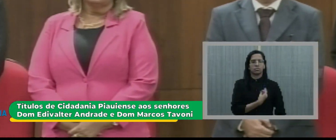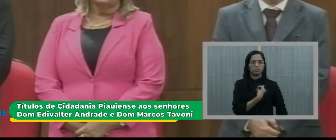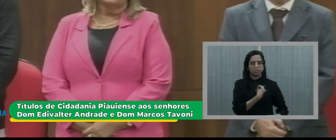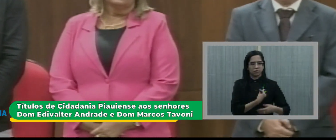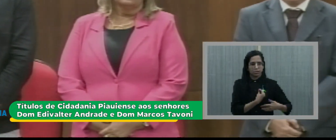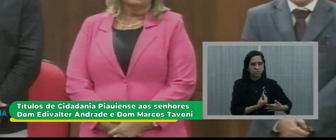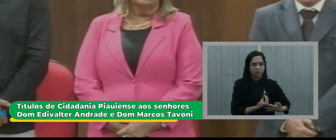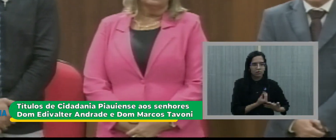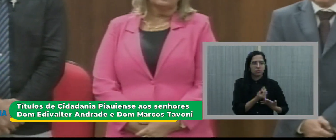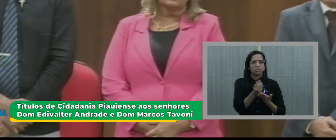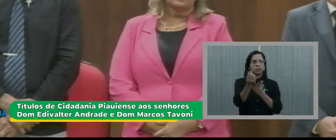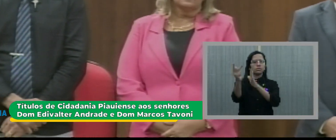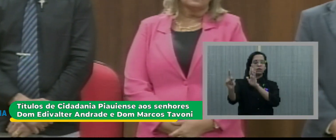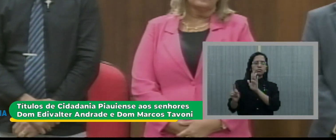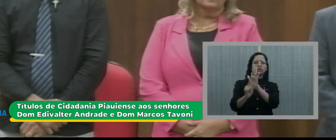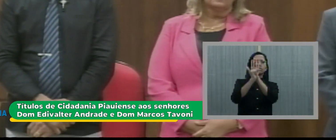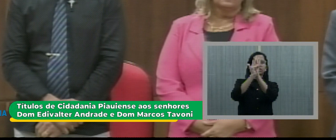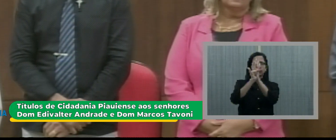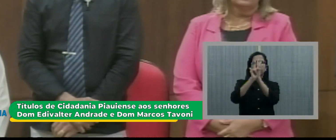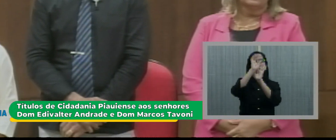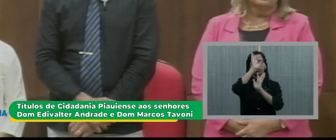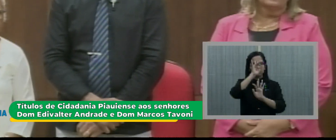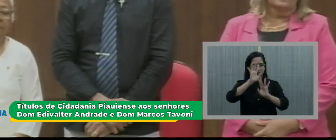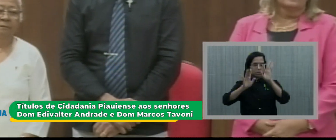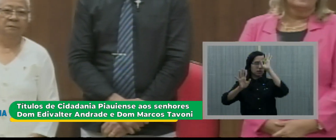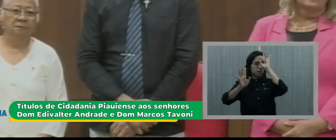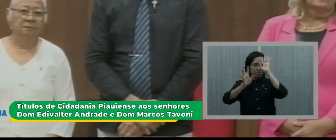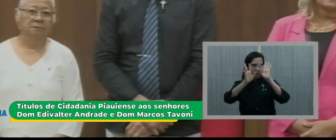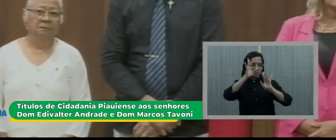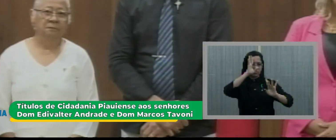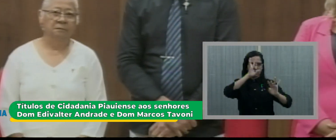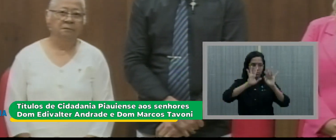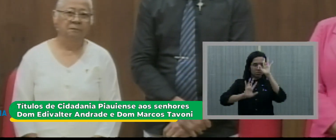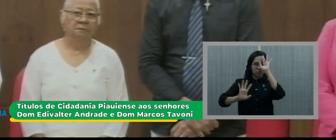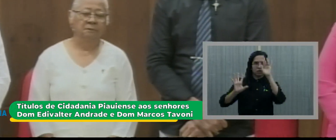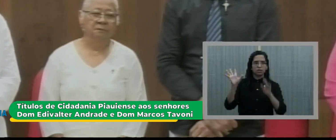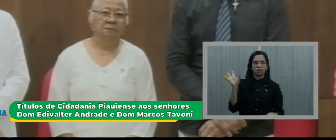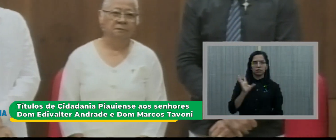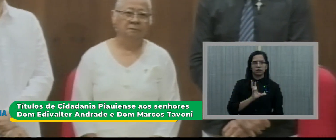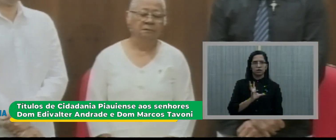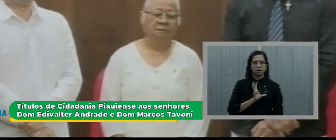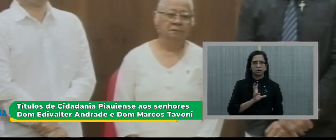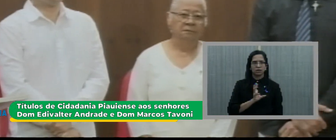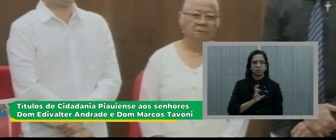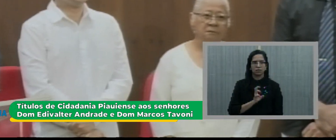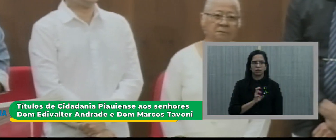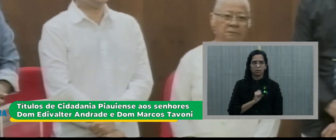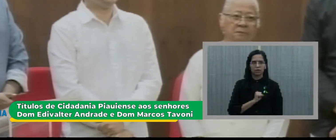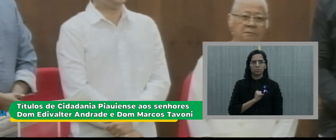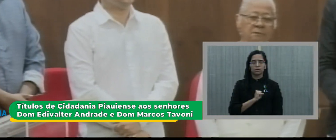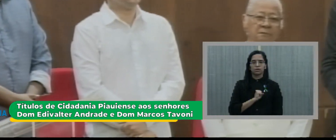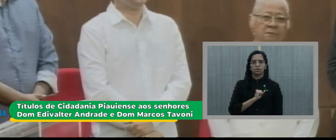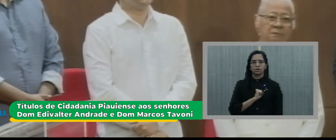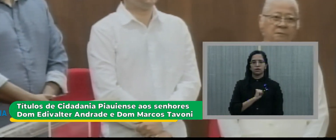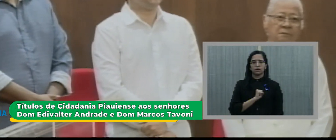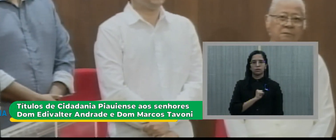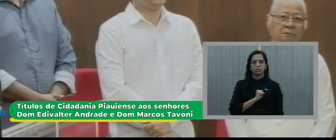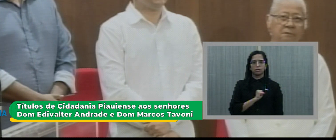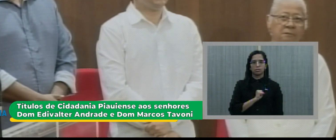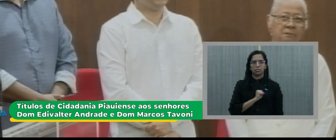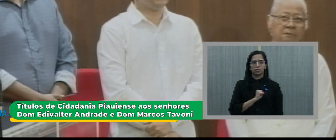pertence em ti a nossa vida, nosso sonho, nosso